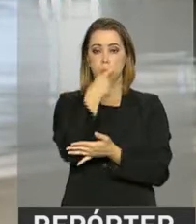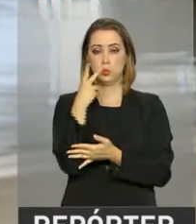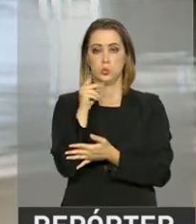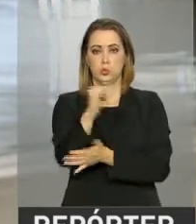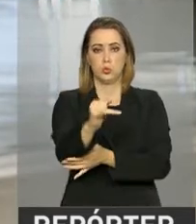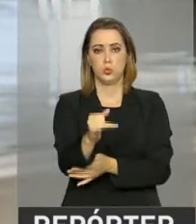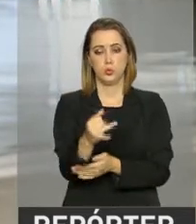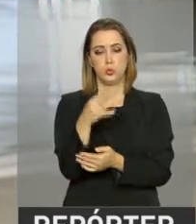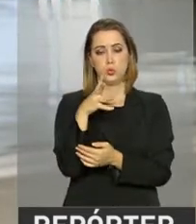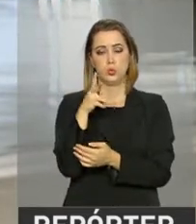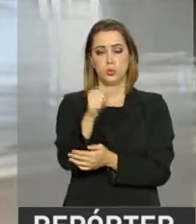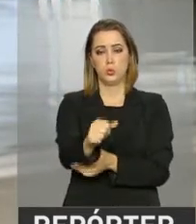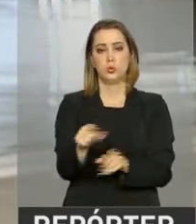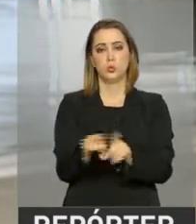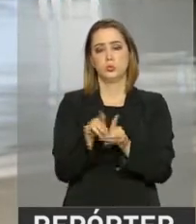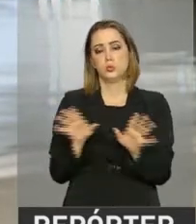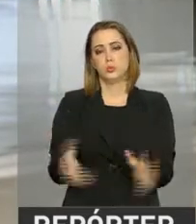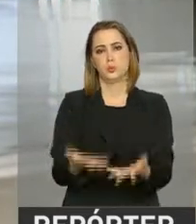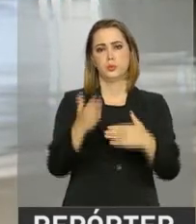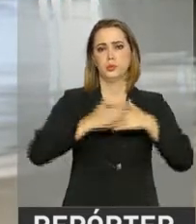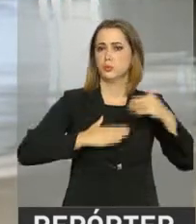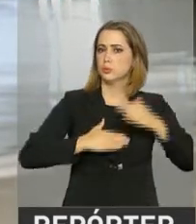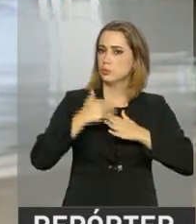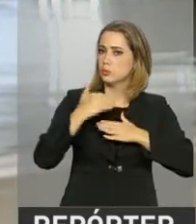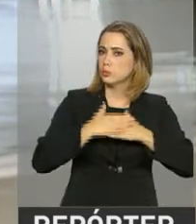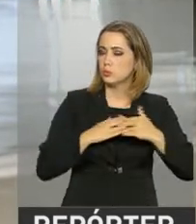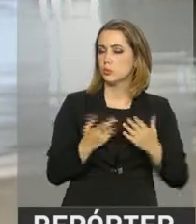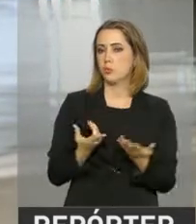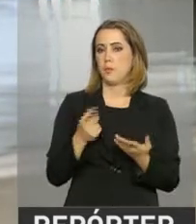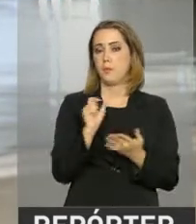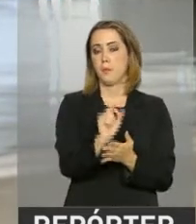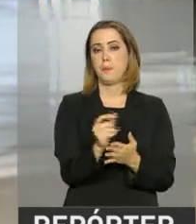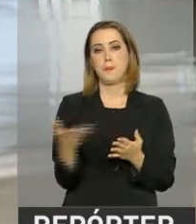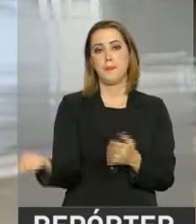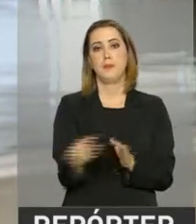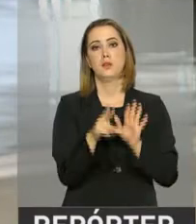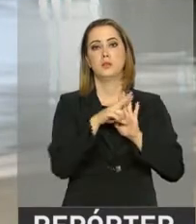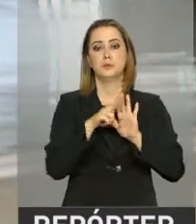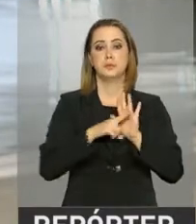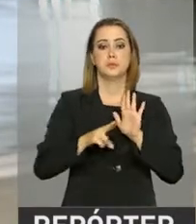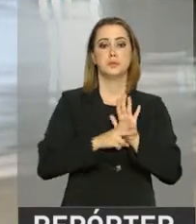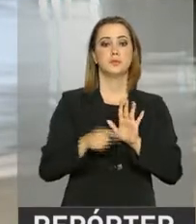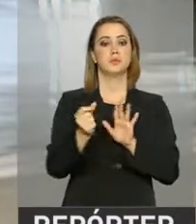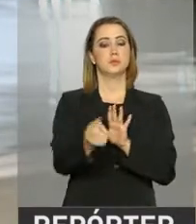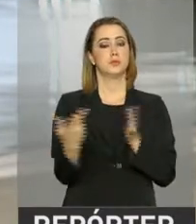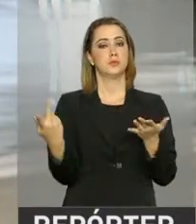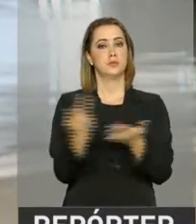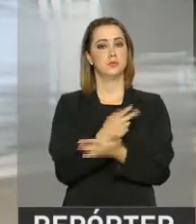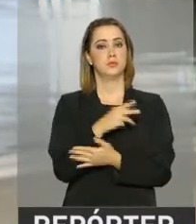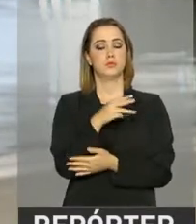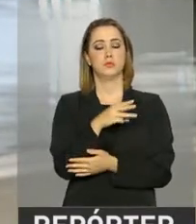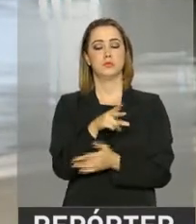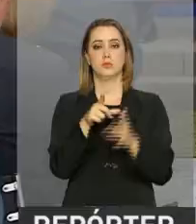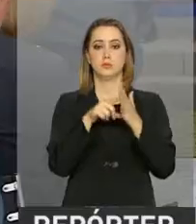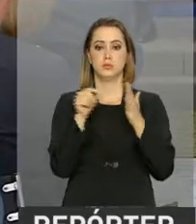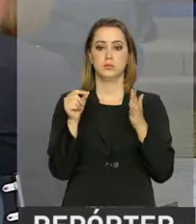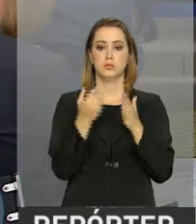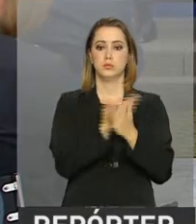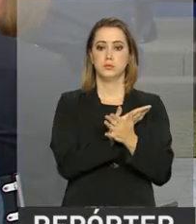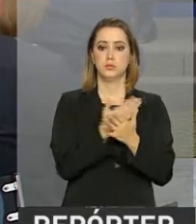fomentar a formação profissional a reforma do ensino verde foi defendida durante evento no palácio do planalto